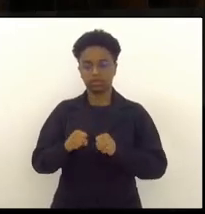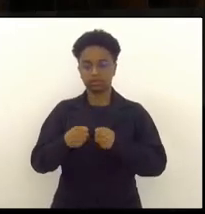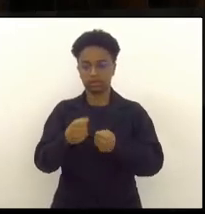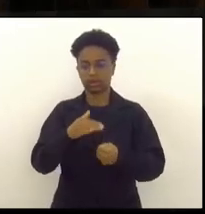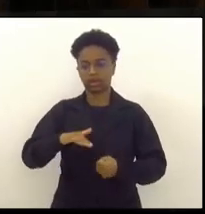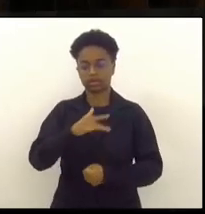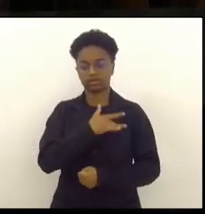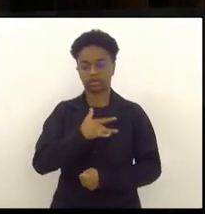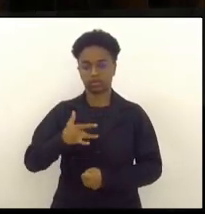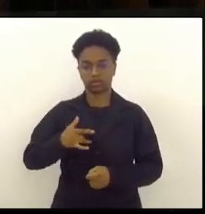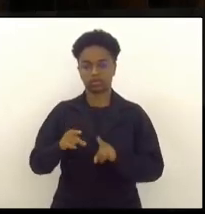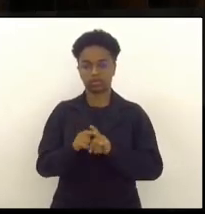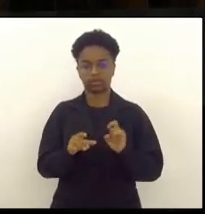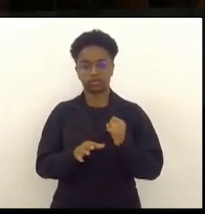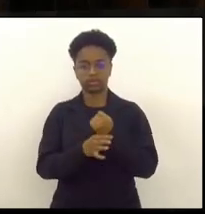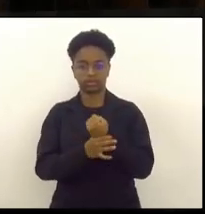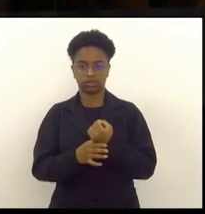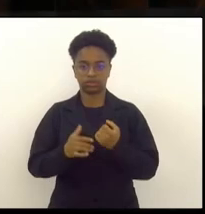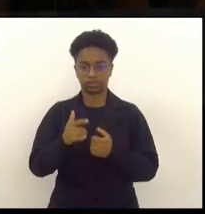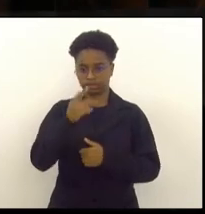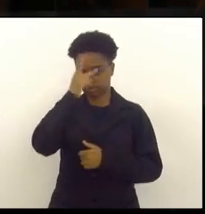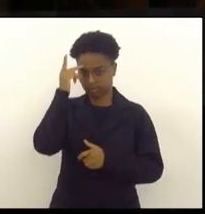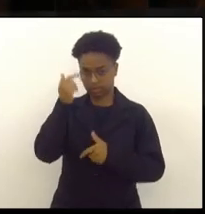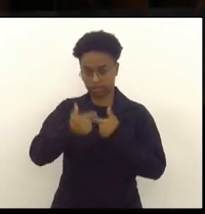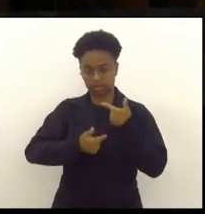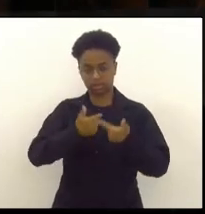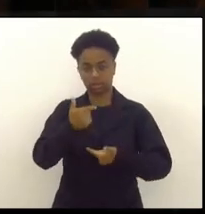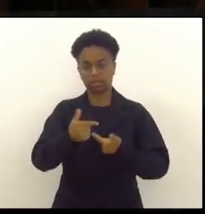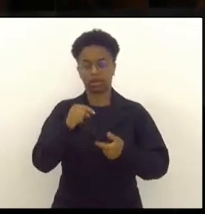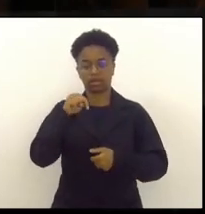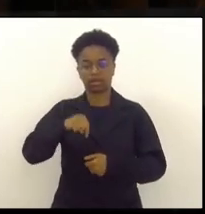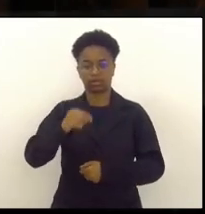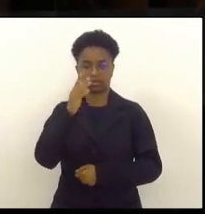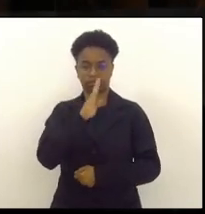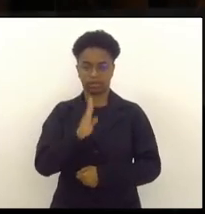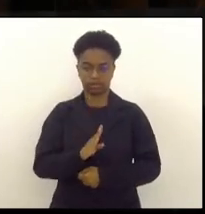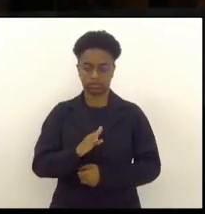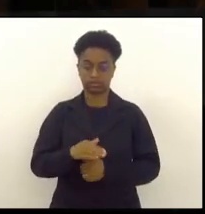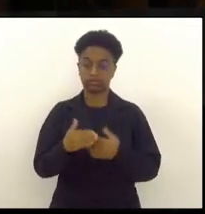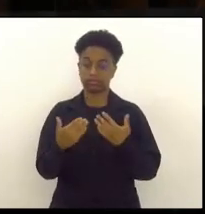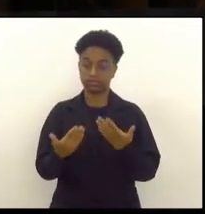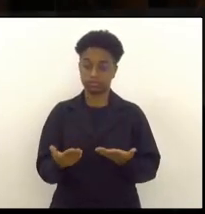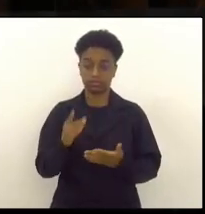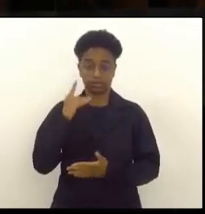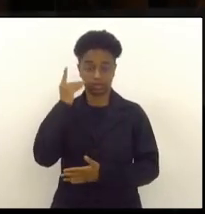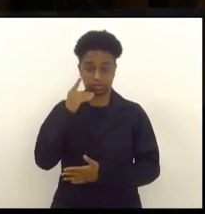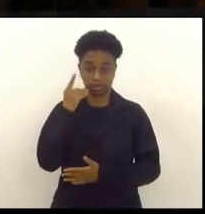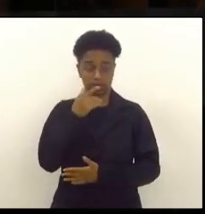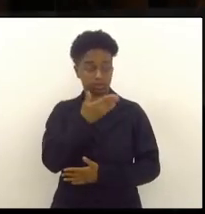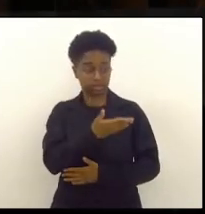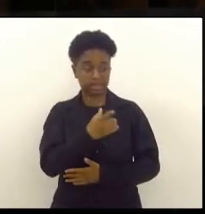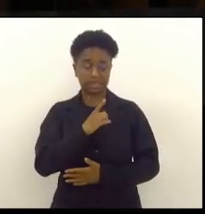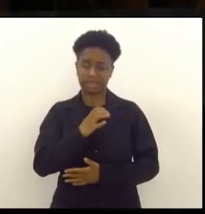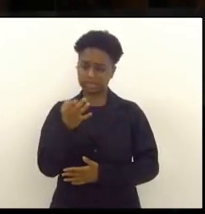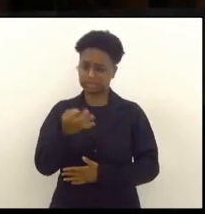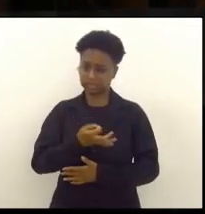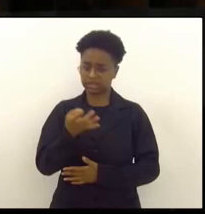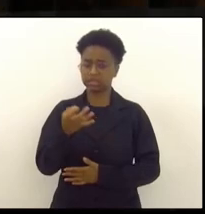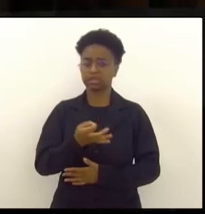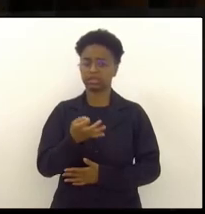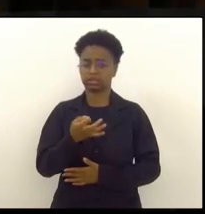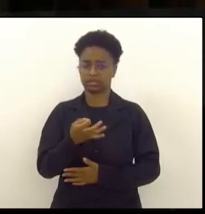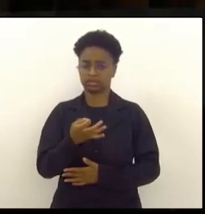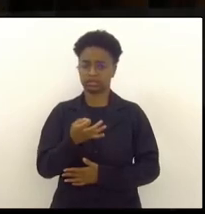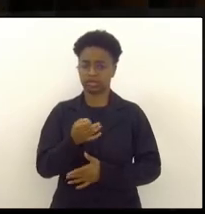e da segurança das trabalhadoras e trabalhadores desse país. Então, deputado, o senhor pode ter certeza que